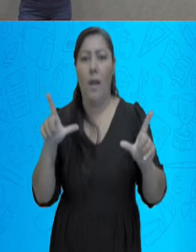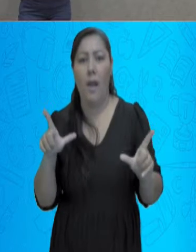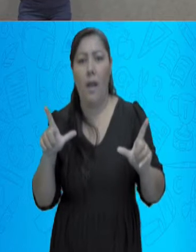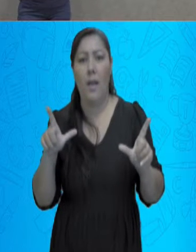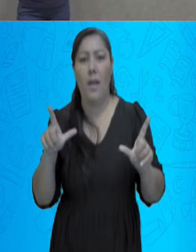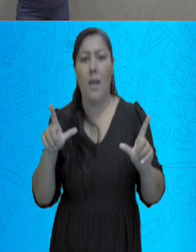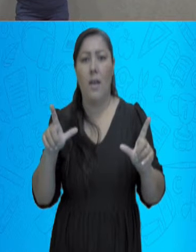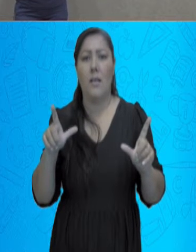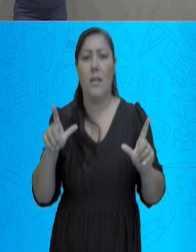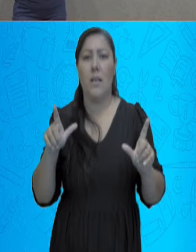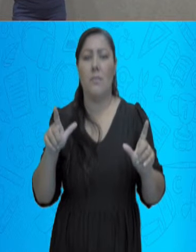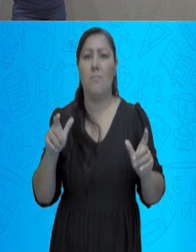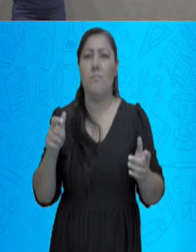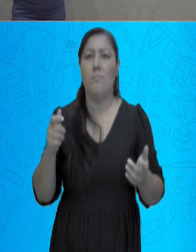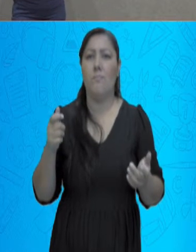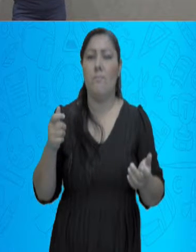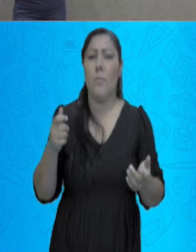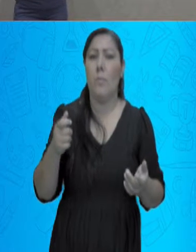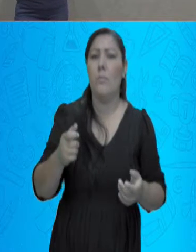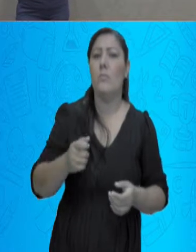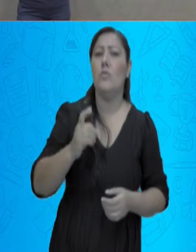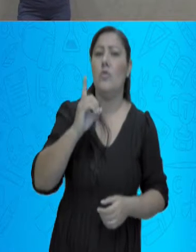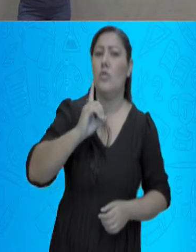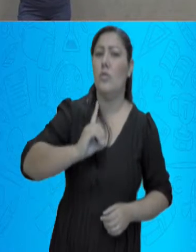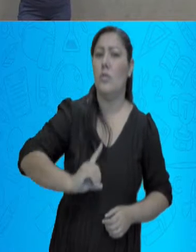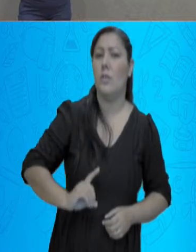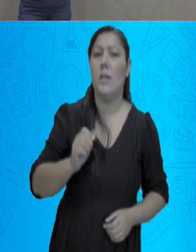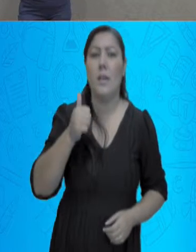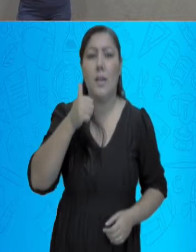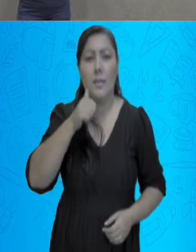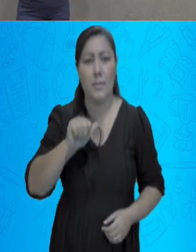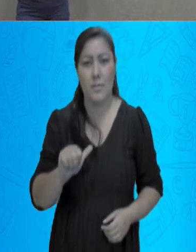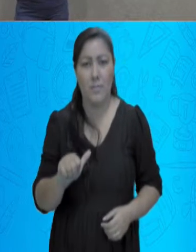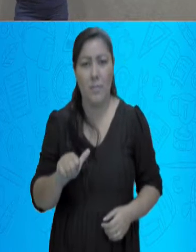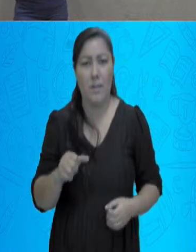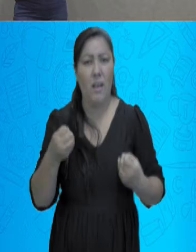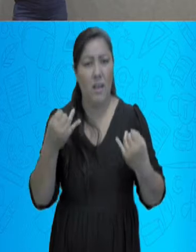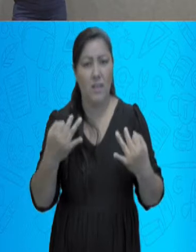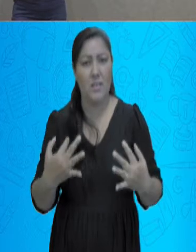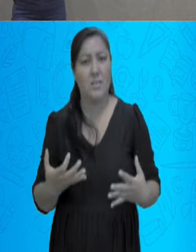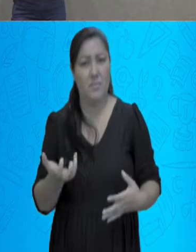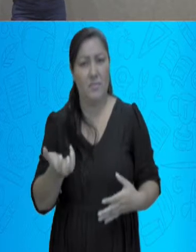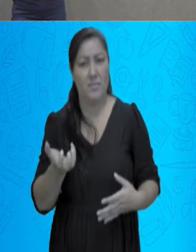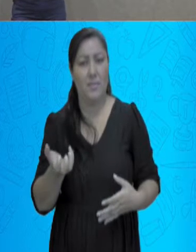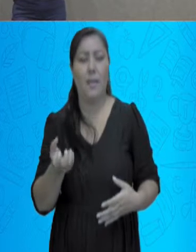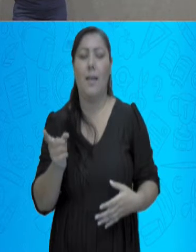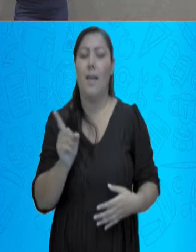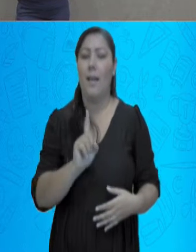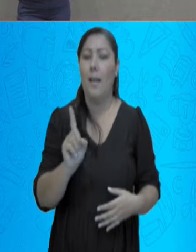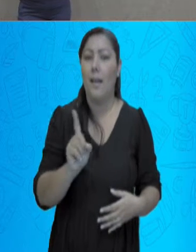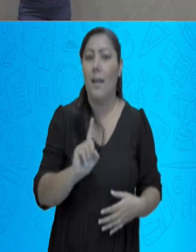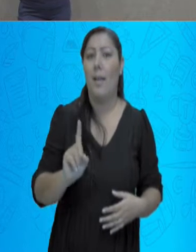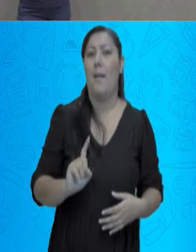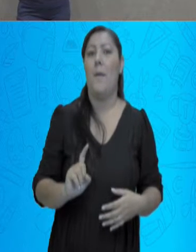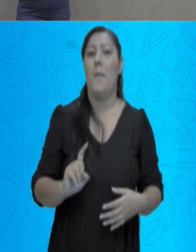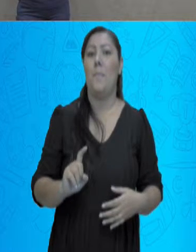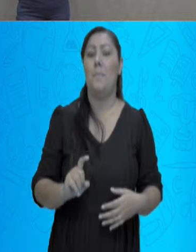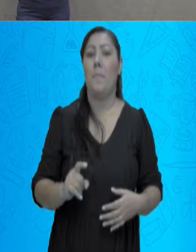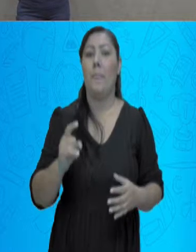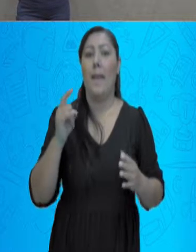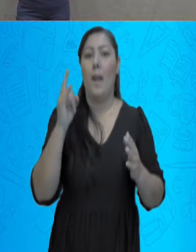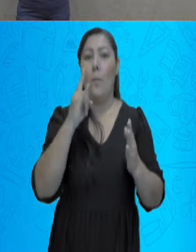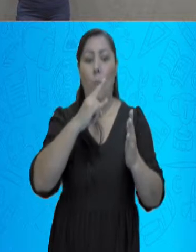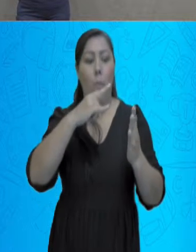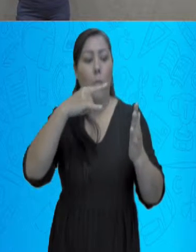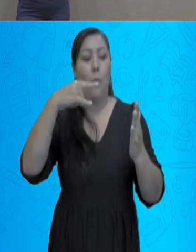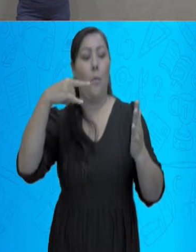mulheres. A intenção da icônica imagem era chamar a atenção das mulheres e